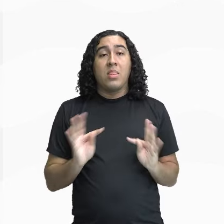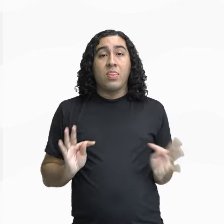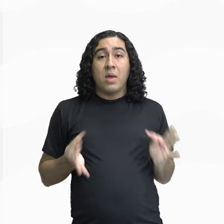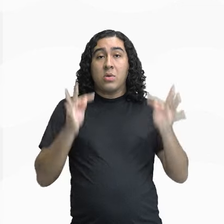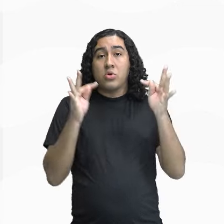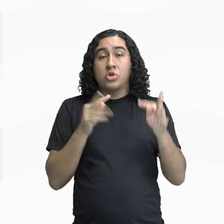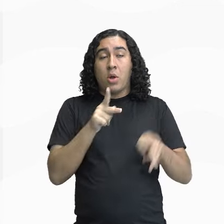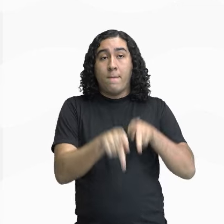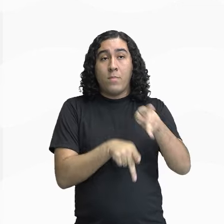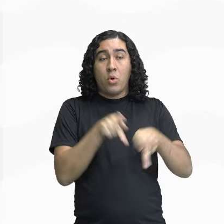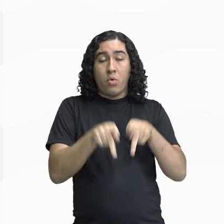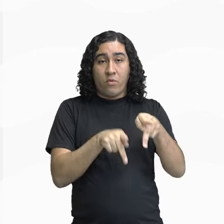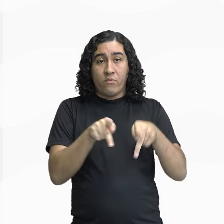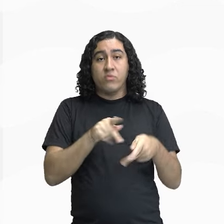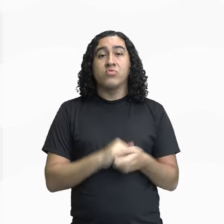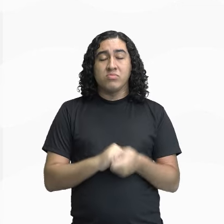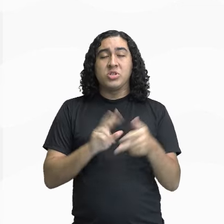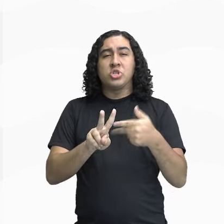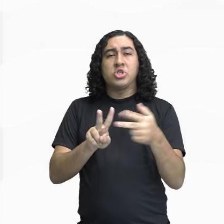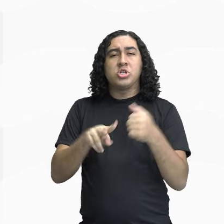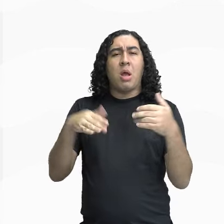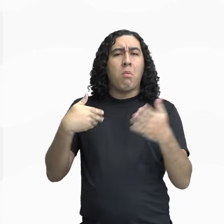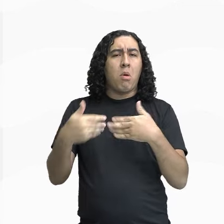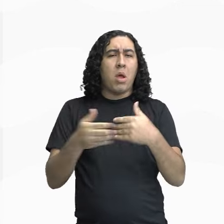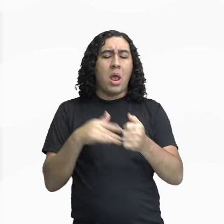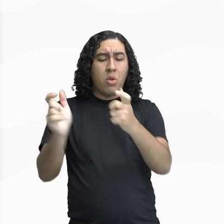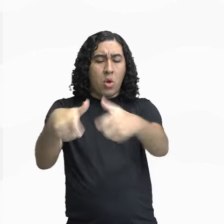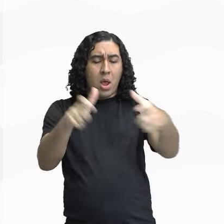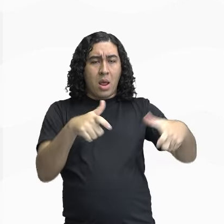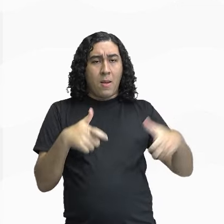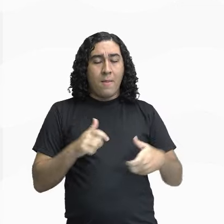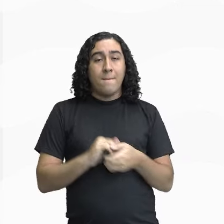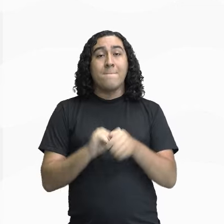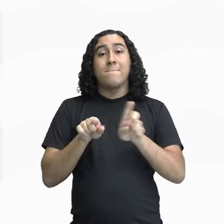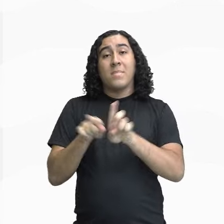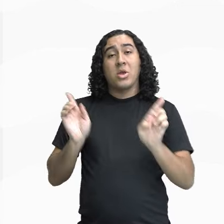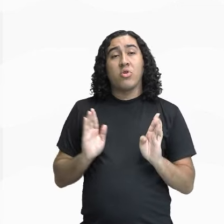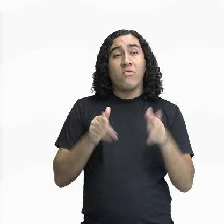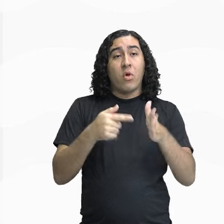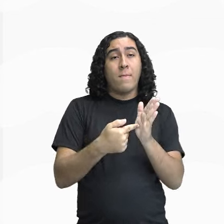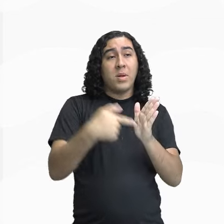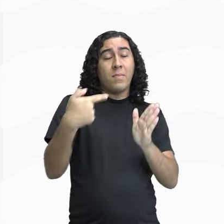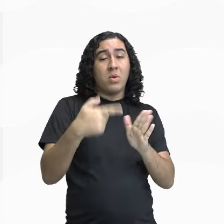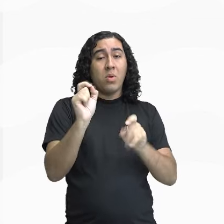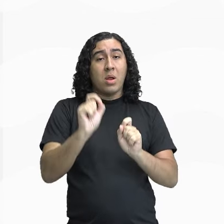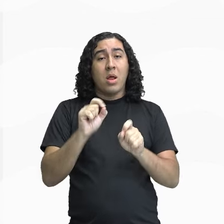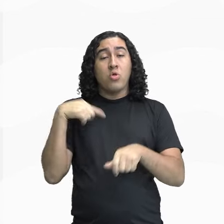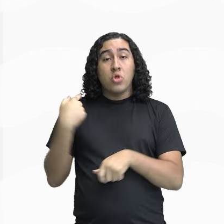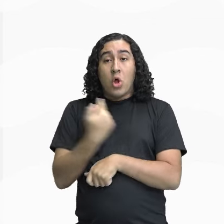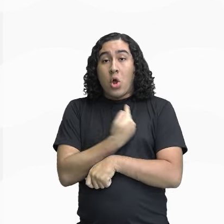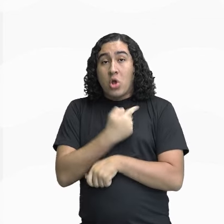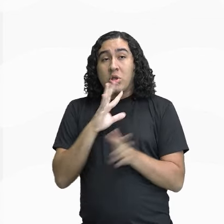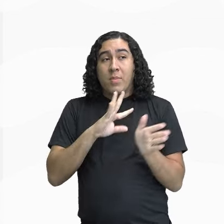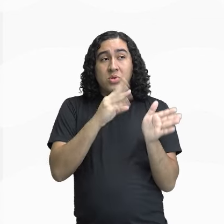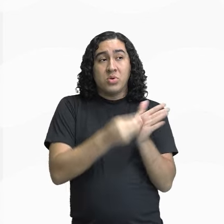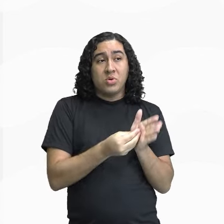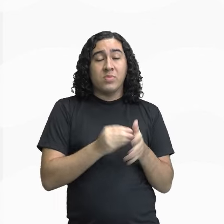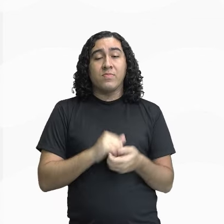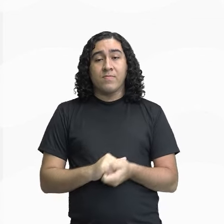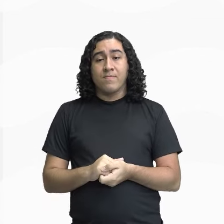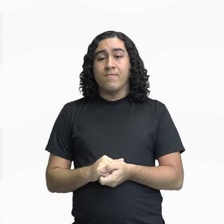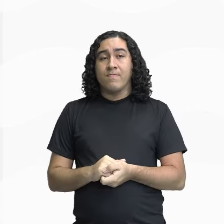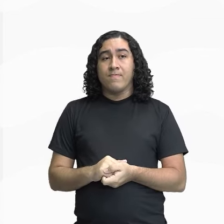dos povos indígenas. Em qualquer lugar do mundo, né? Mas vamos falar dos nossos? Vamos, olha só. Vamos falar dos nossos. Vai estar ligado ao quê, né, professor? Povos